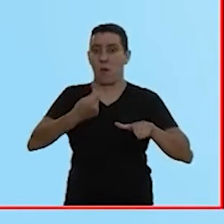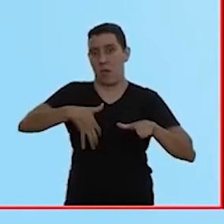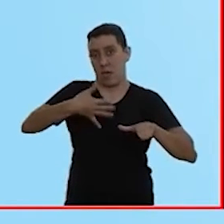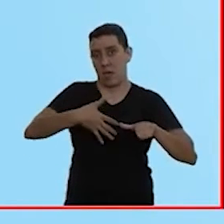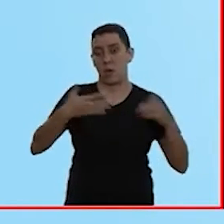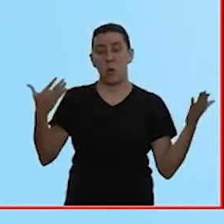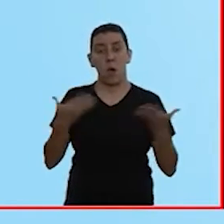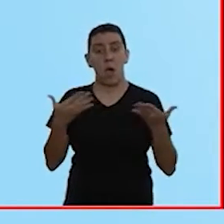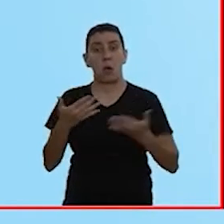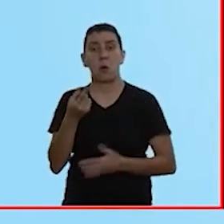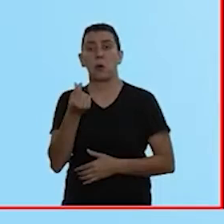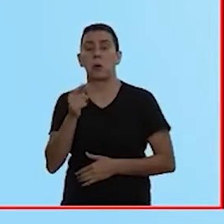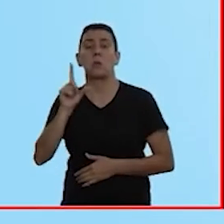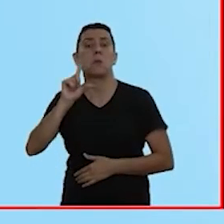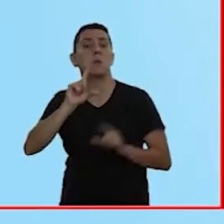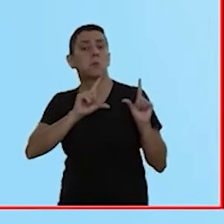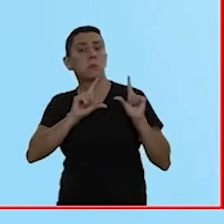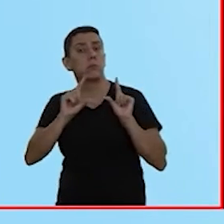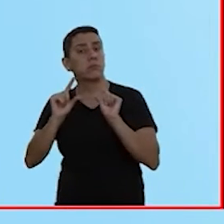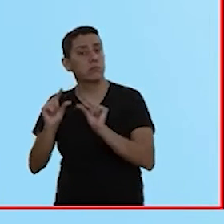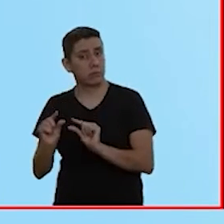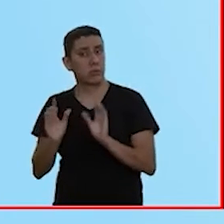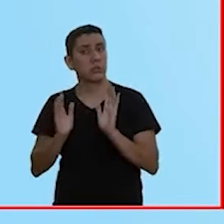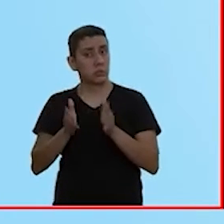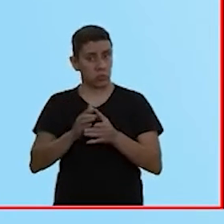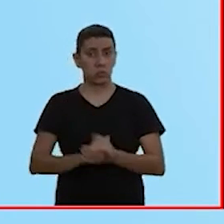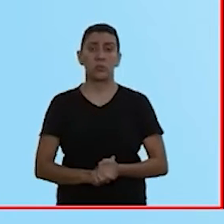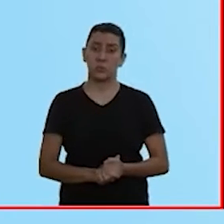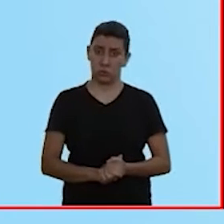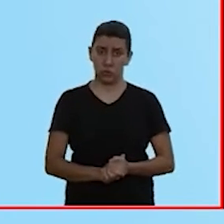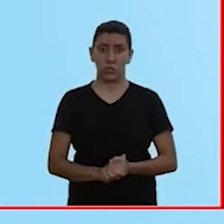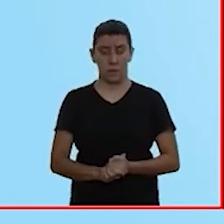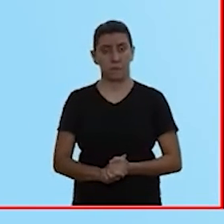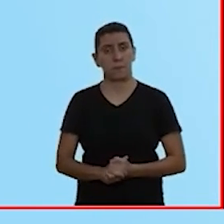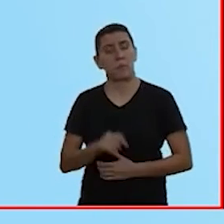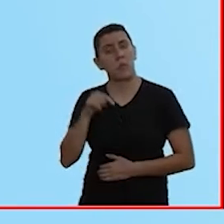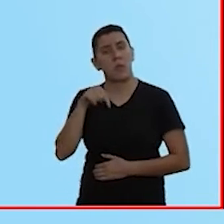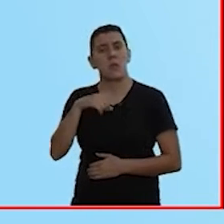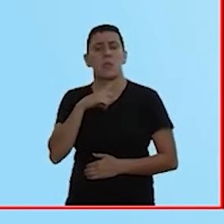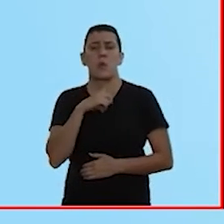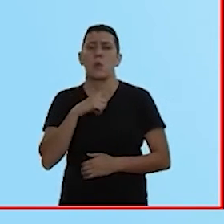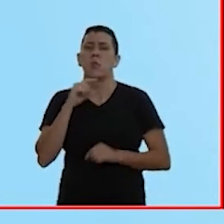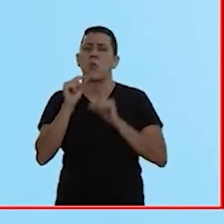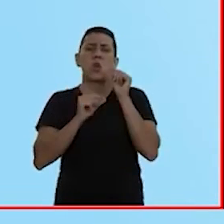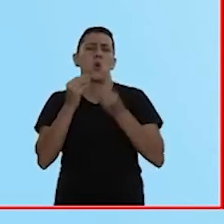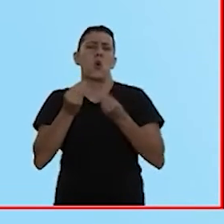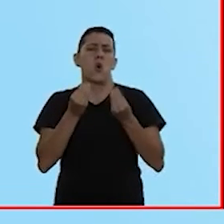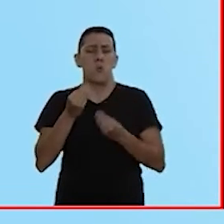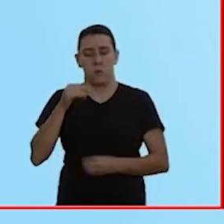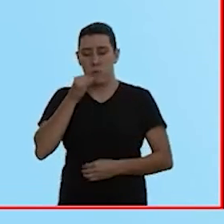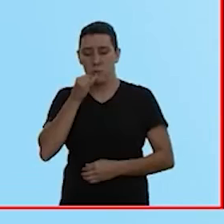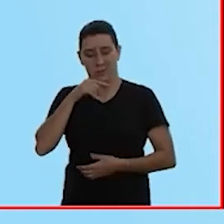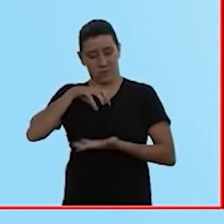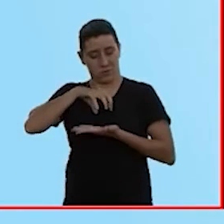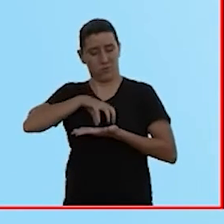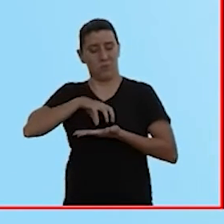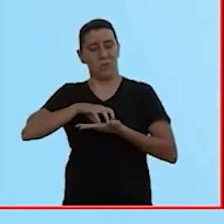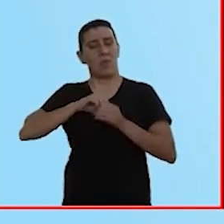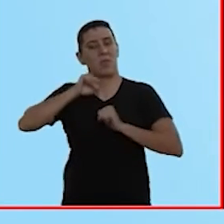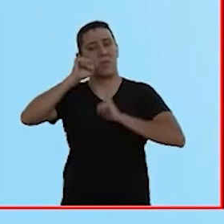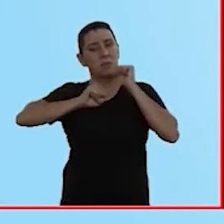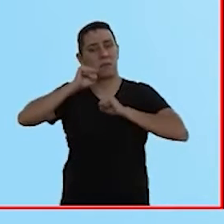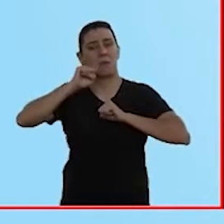competitivas também sobre as estruturas é que a gente tá falando uma indústria de processamento né uma indústria que trabalha com